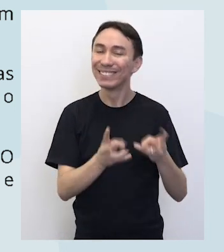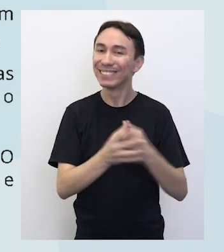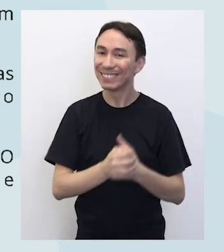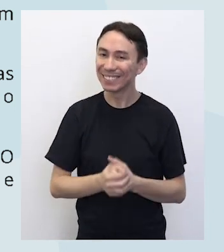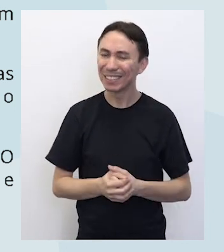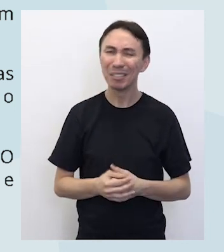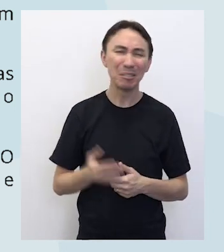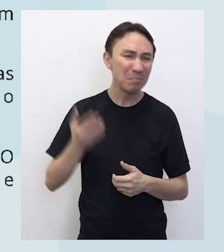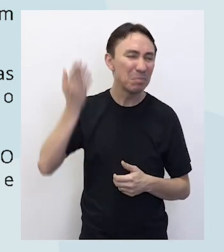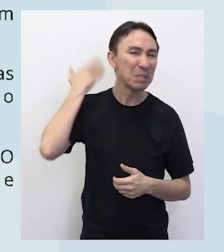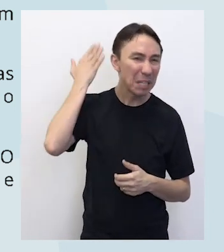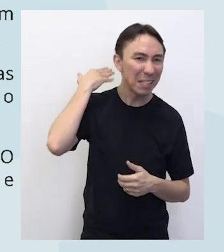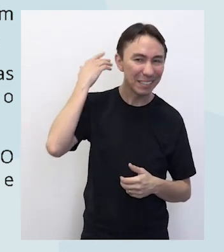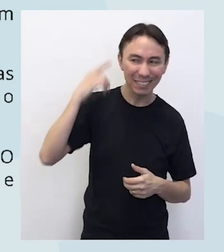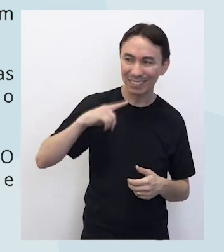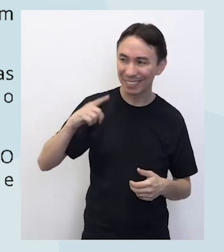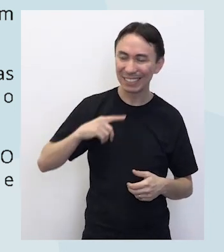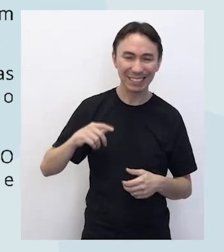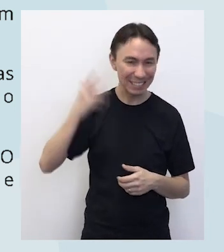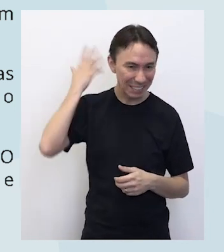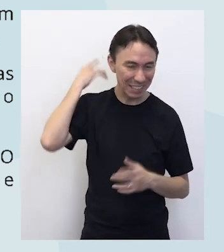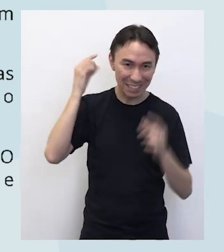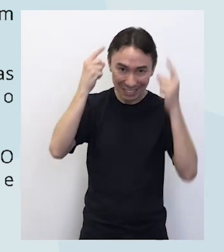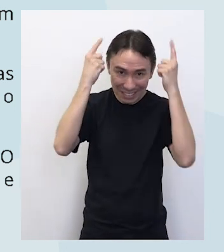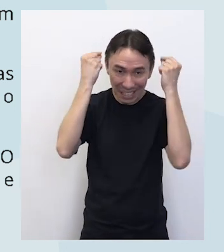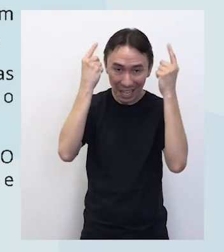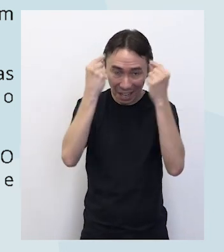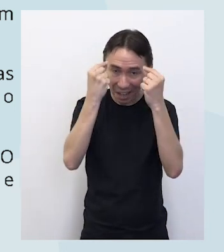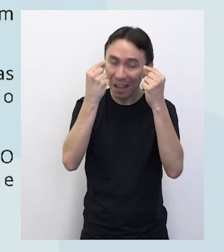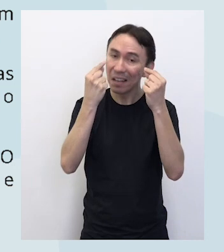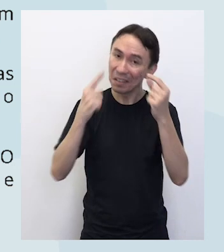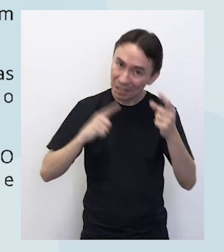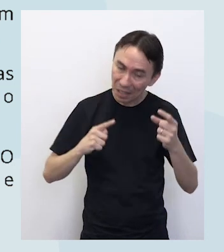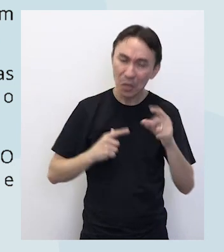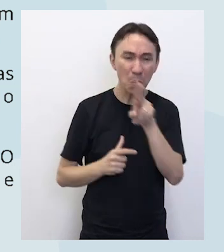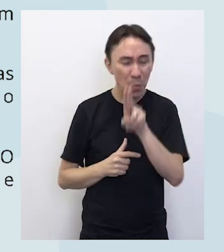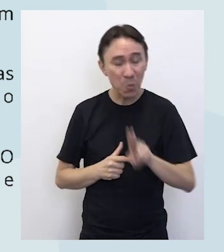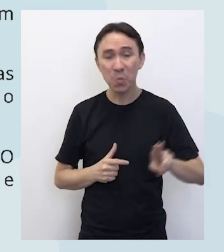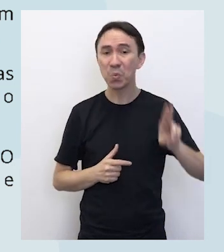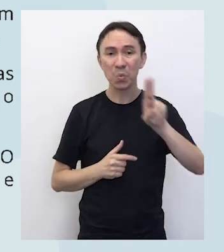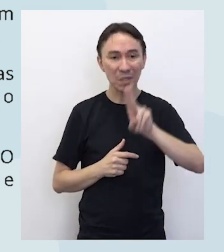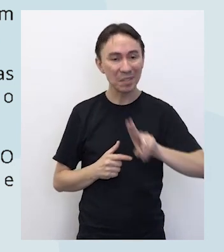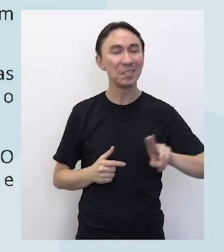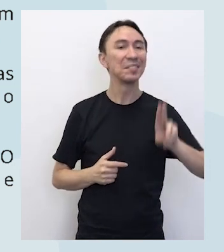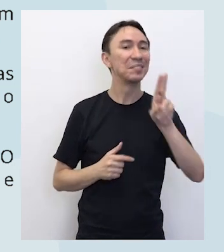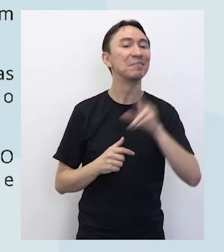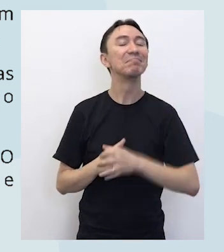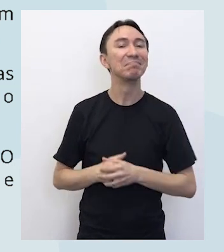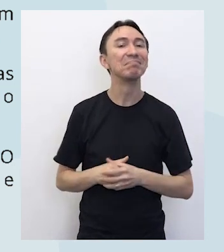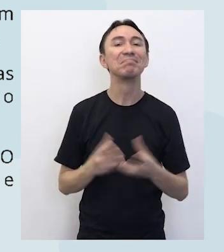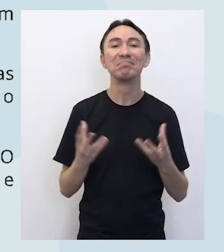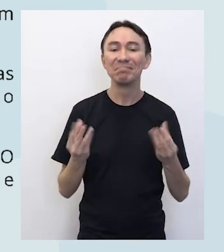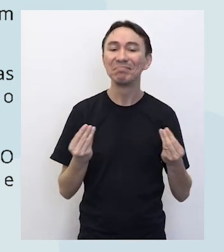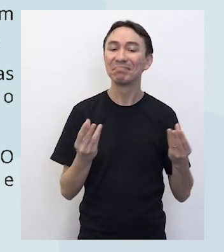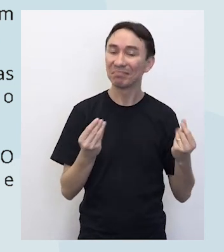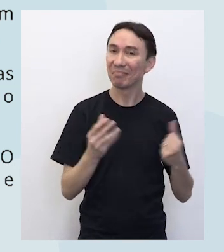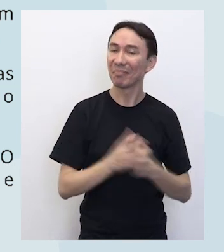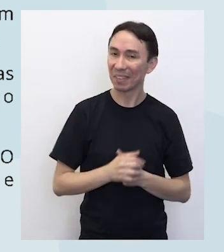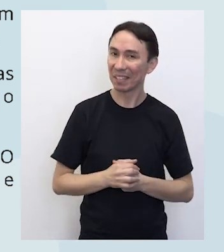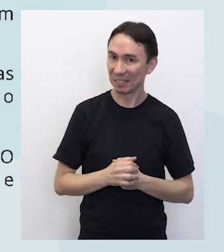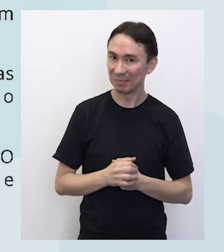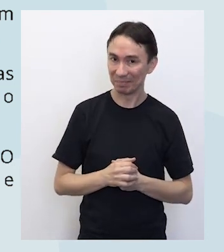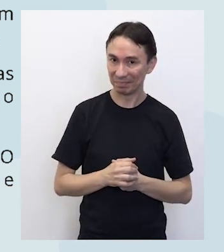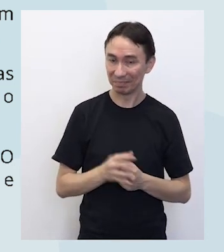na antiguidade clássica da Grécia Antiga, tá? Nas tragédias, geralmente, quando o coro aparecia, era justamente a rubrica ou a ideia do